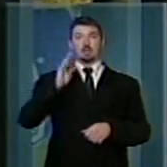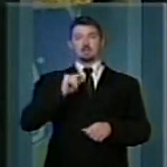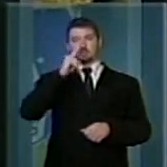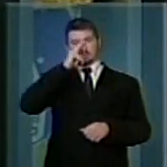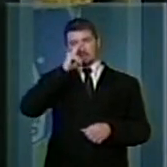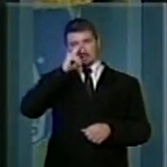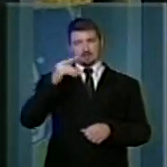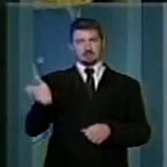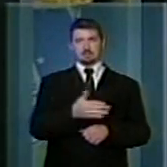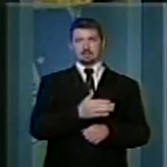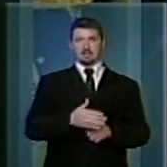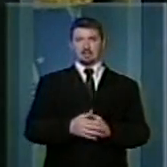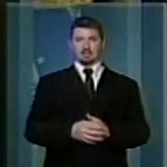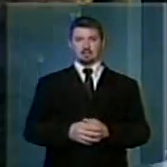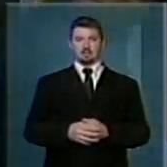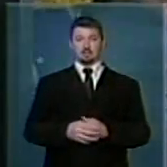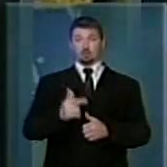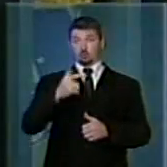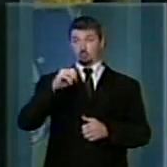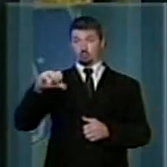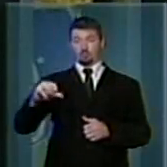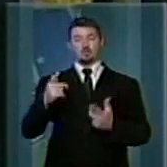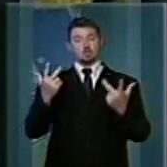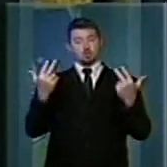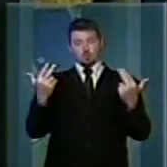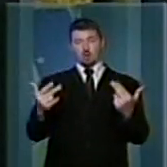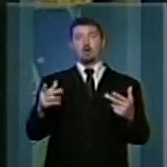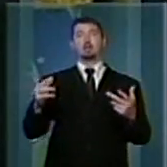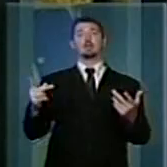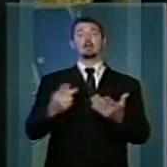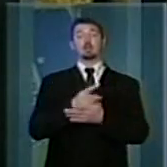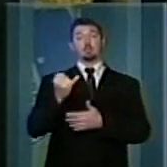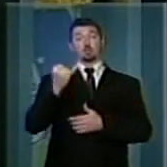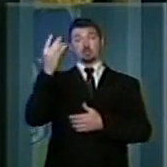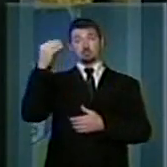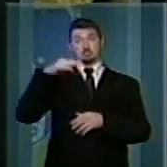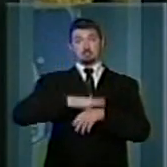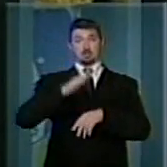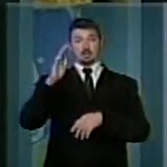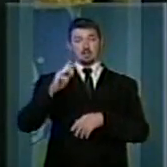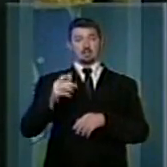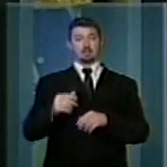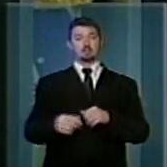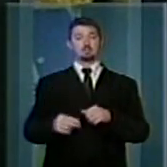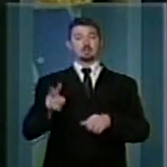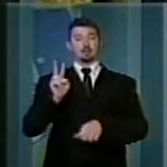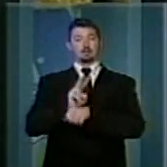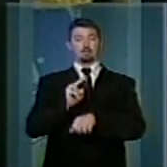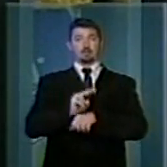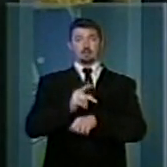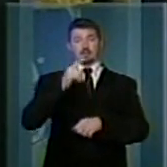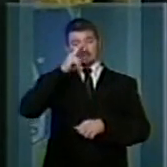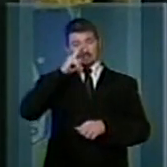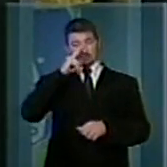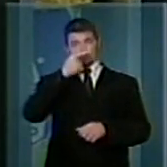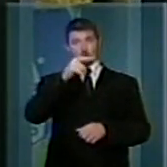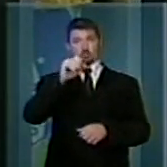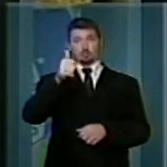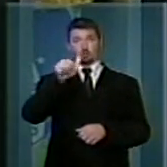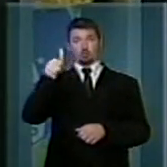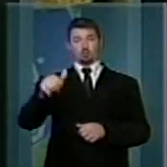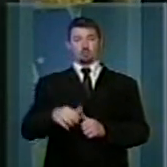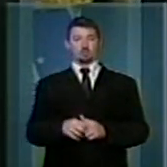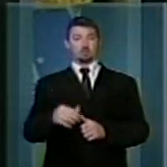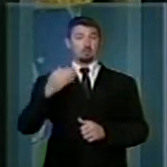crise em 2009, assim como está sendo fundamental para nos proteger da crise de 2011. O Banco